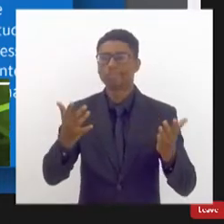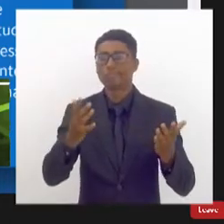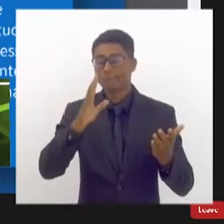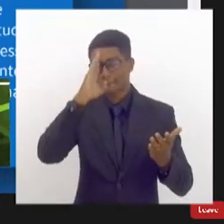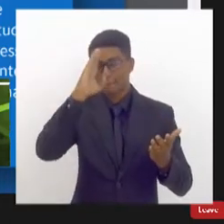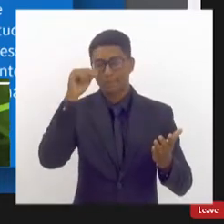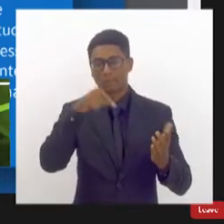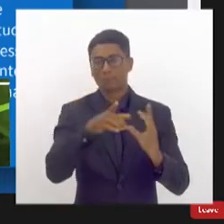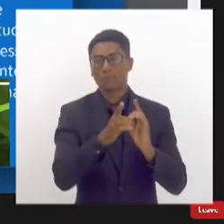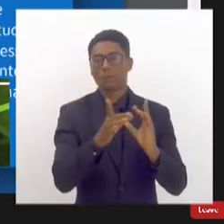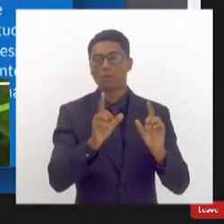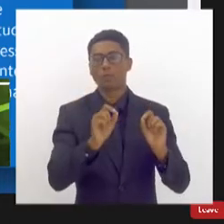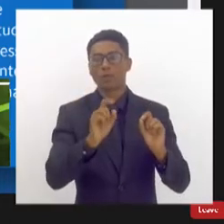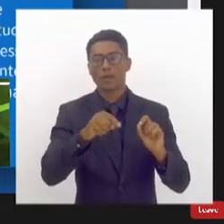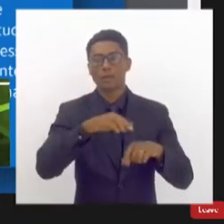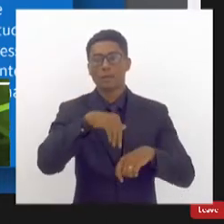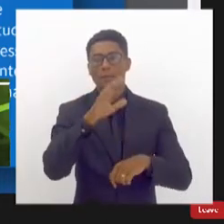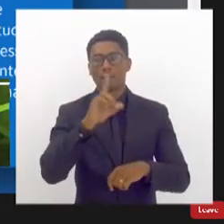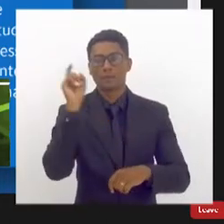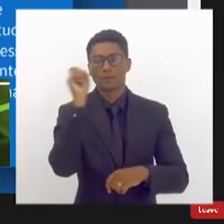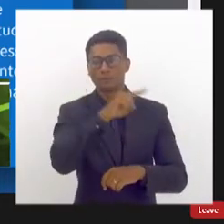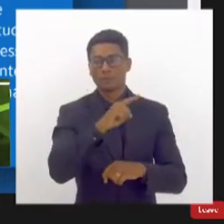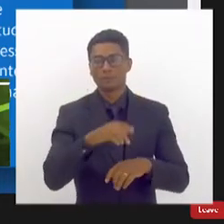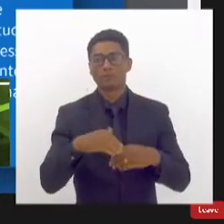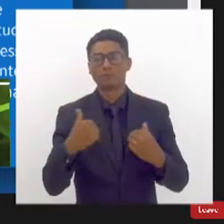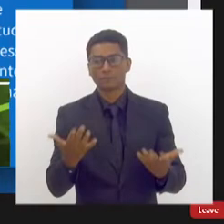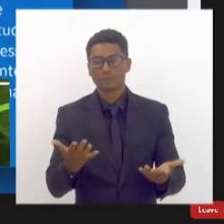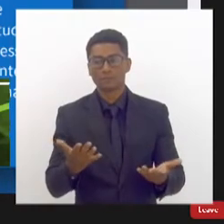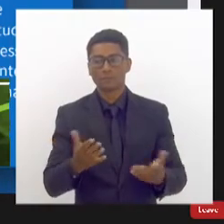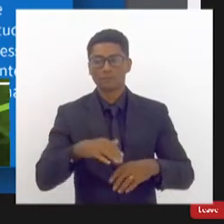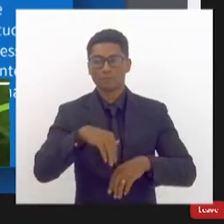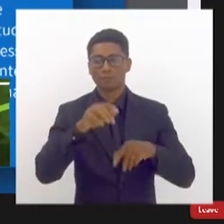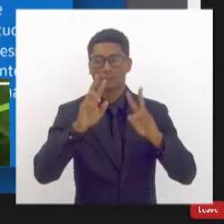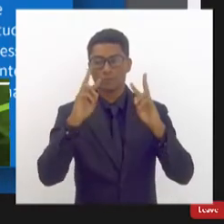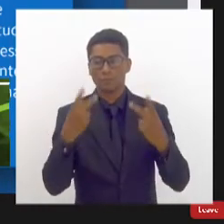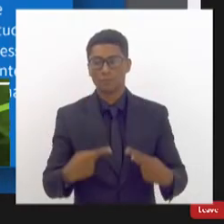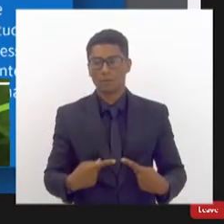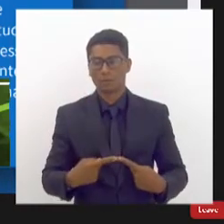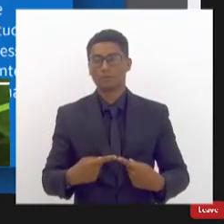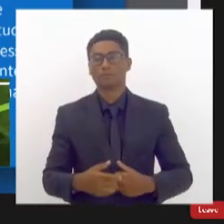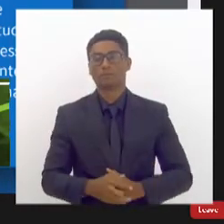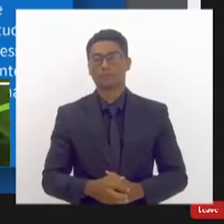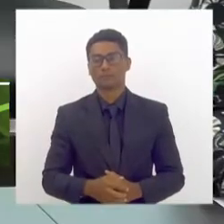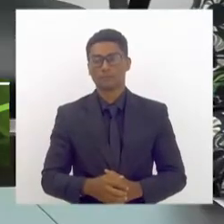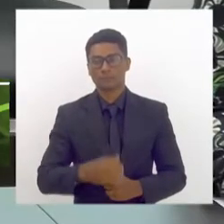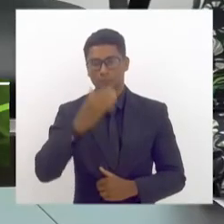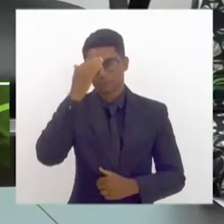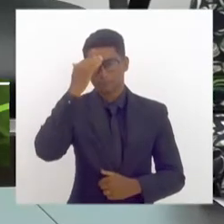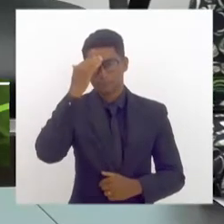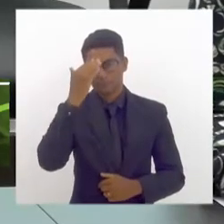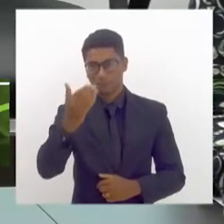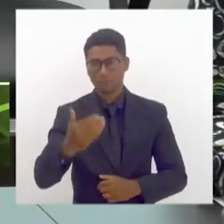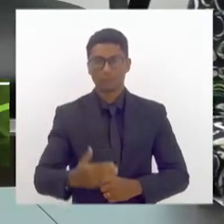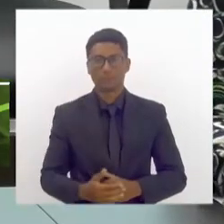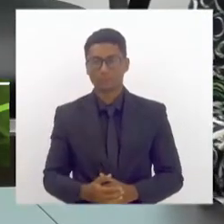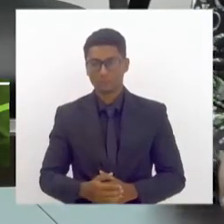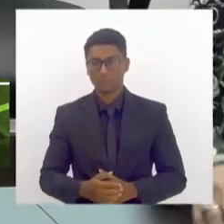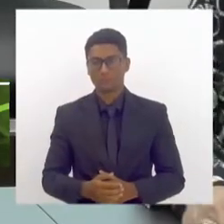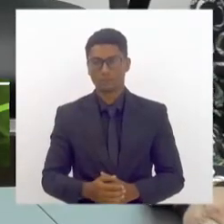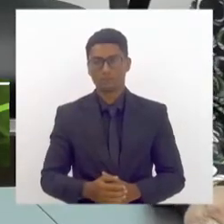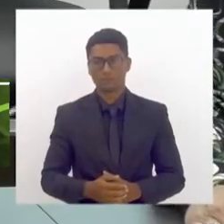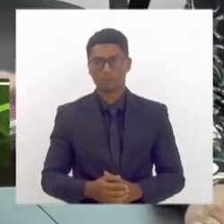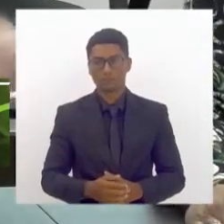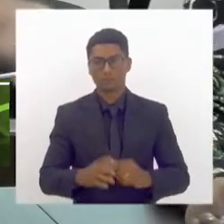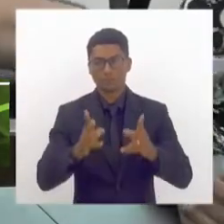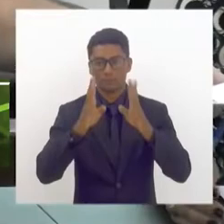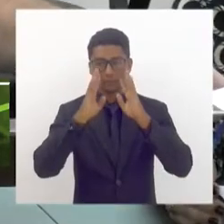mais difícil dos regimes. Por isso mesmo, o mais humano e o mais rico. Muito obrigado pela oportunidade desse dia e pela